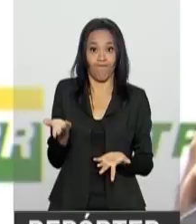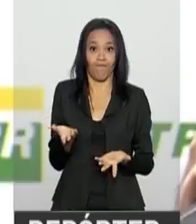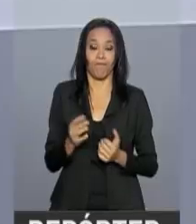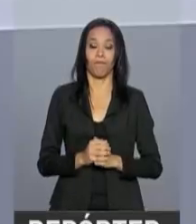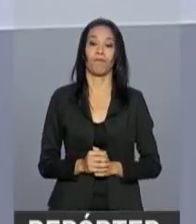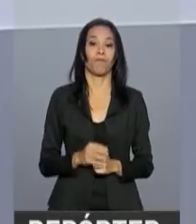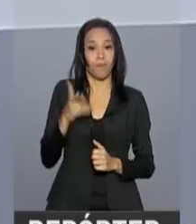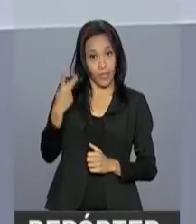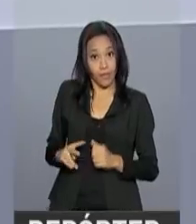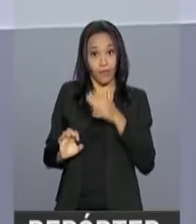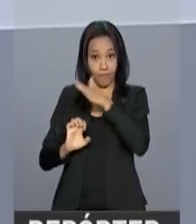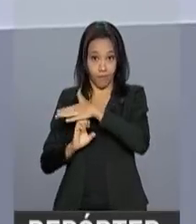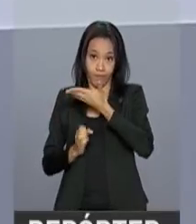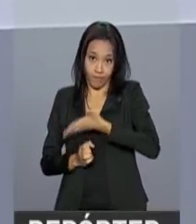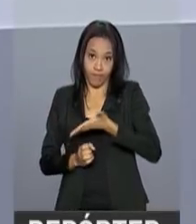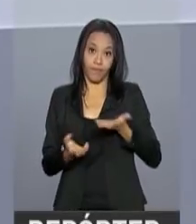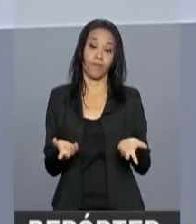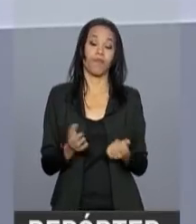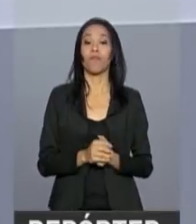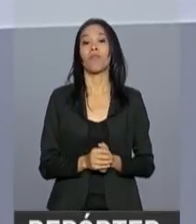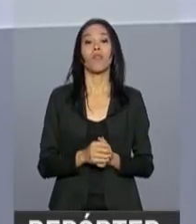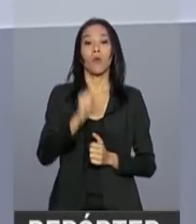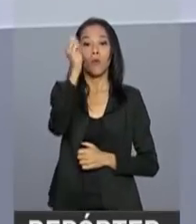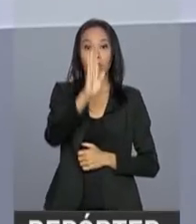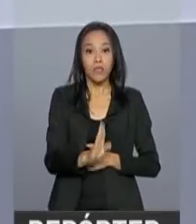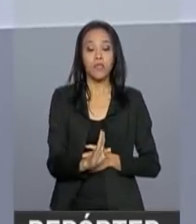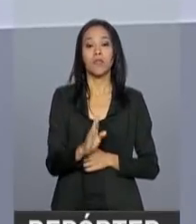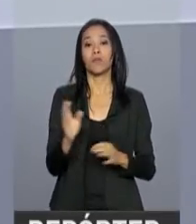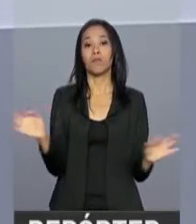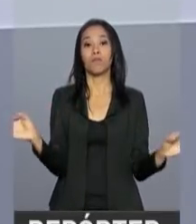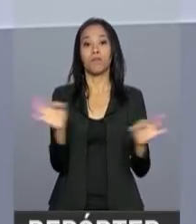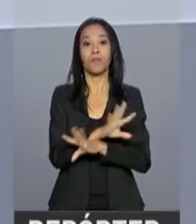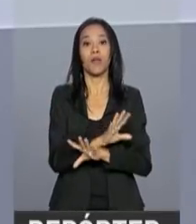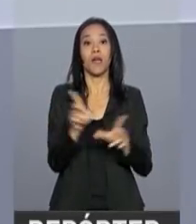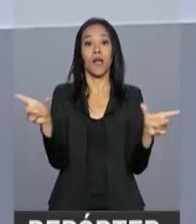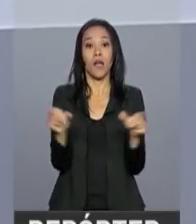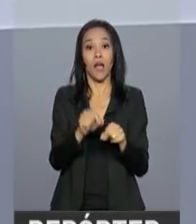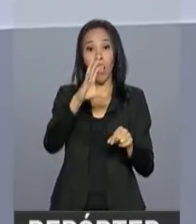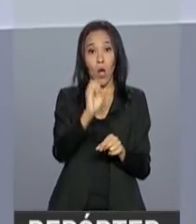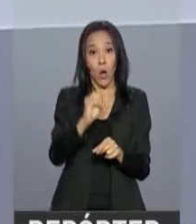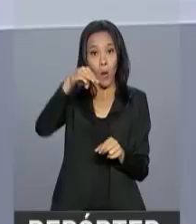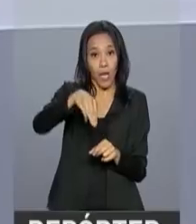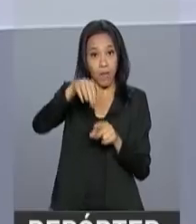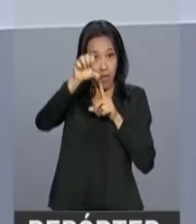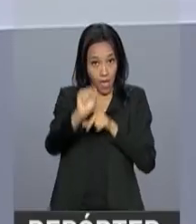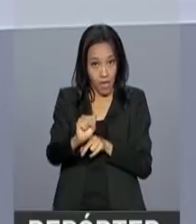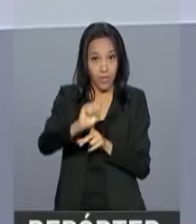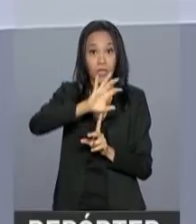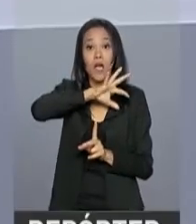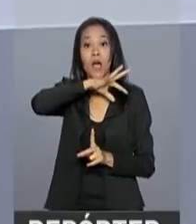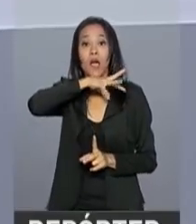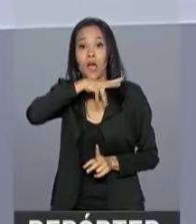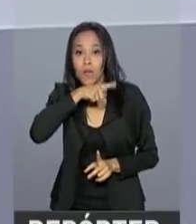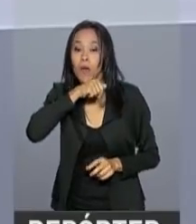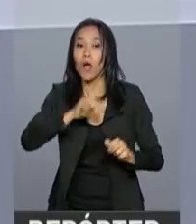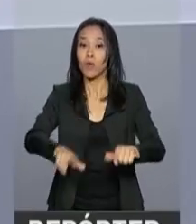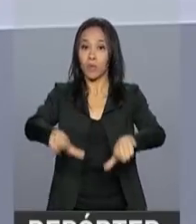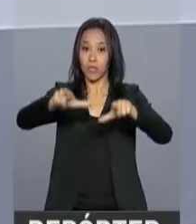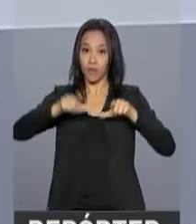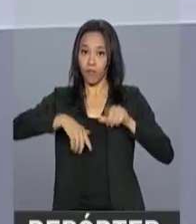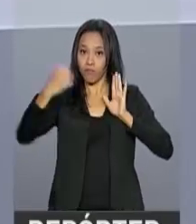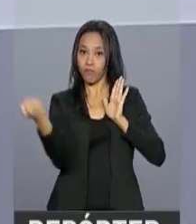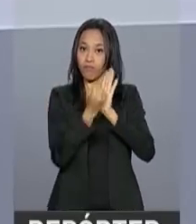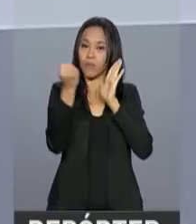empresa. O Brasil acaba de receber da Organização Mundial de Saúde Animal a certificação de país livre da